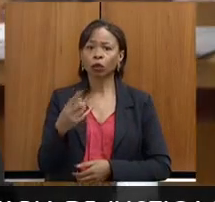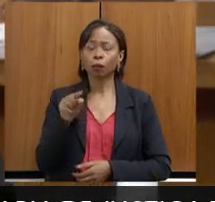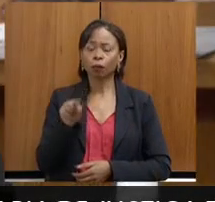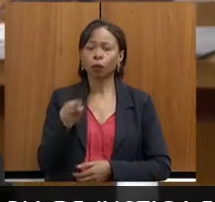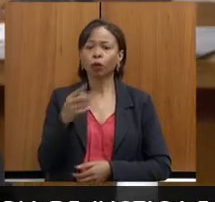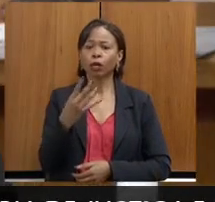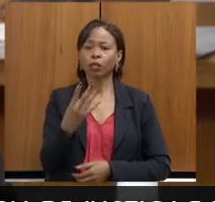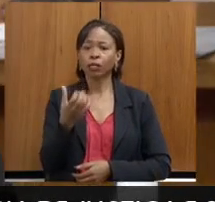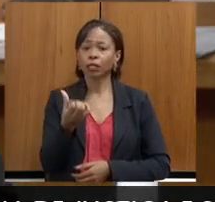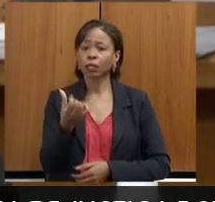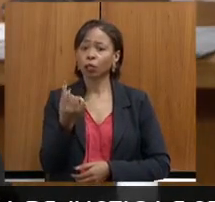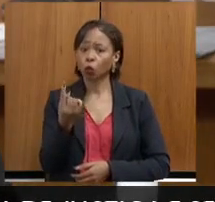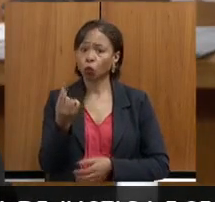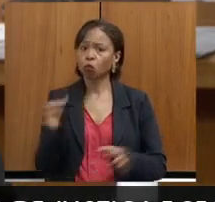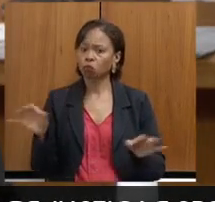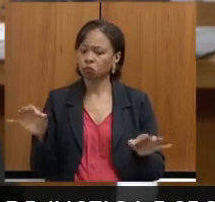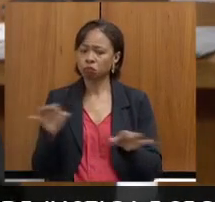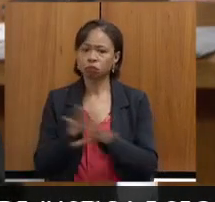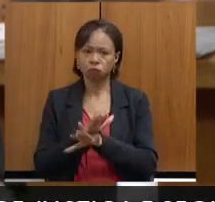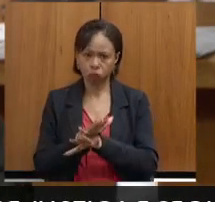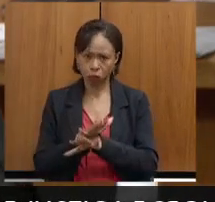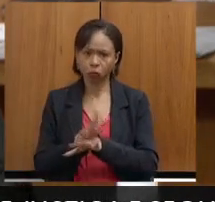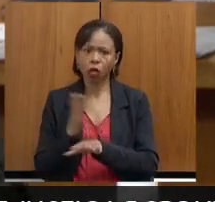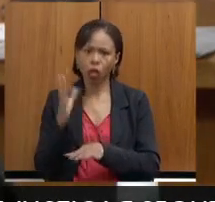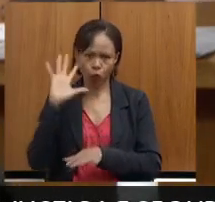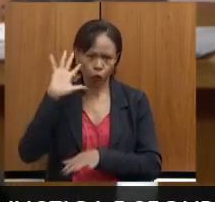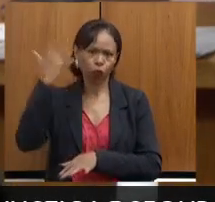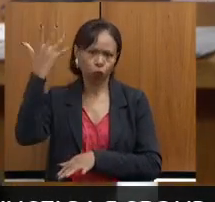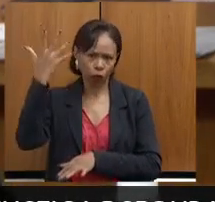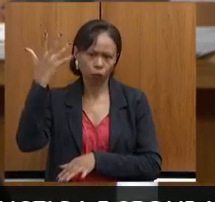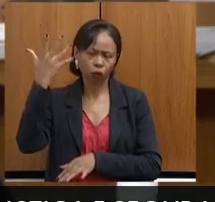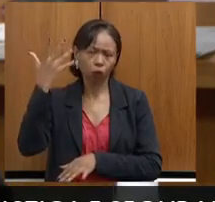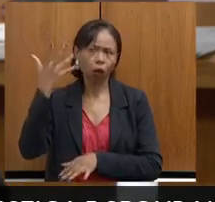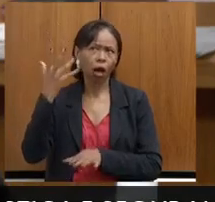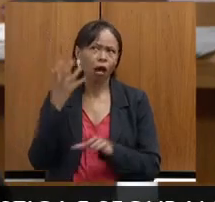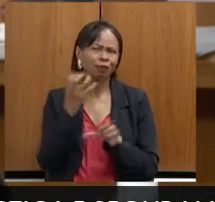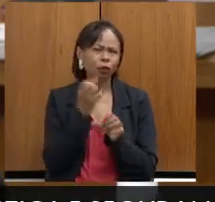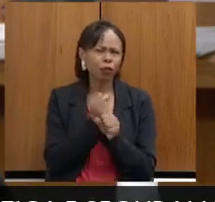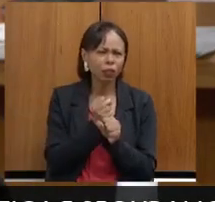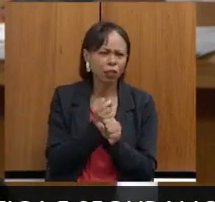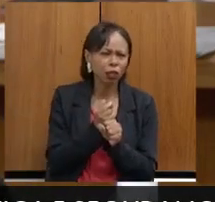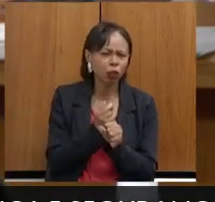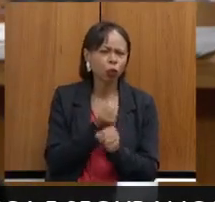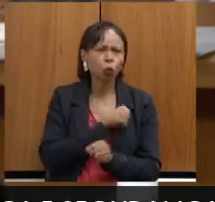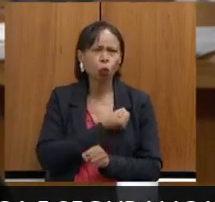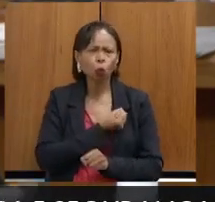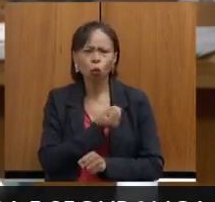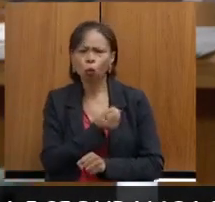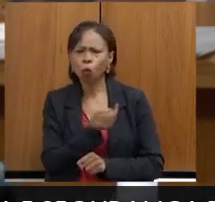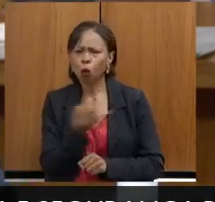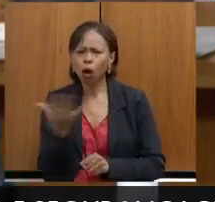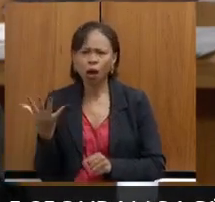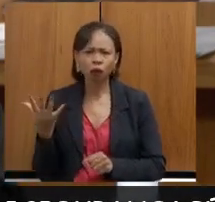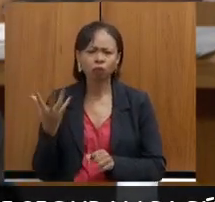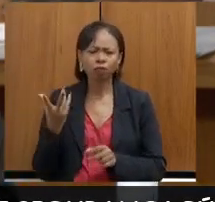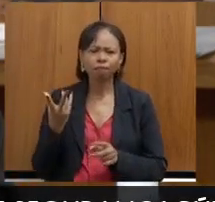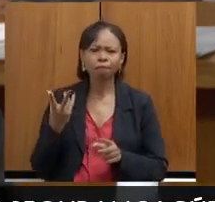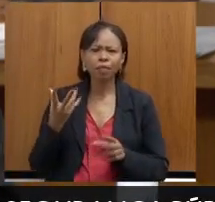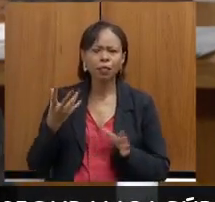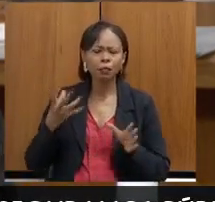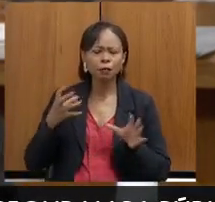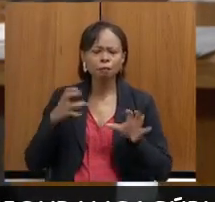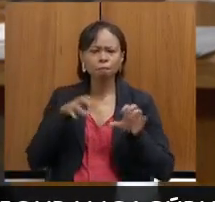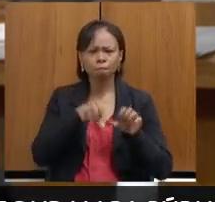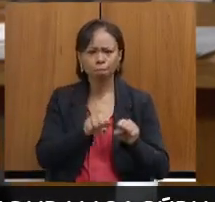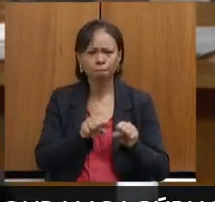1461 foram concluídos resultando aí no número expressivo de indiciamento e